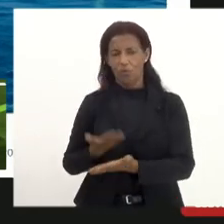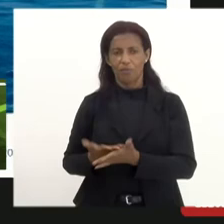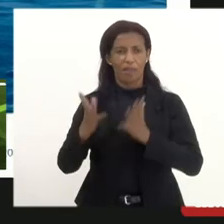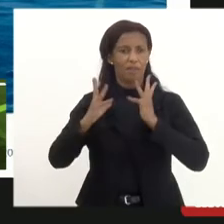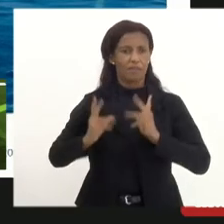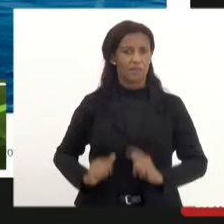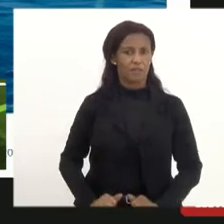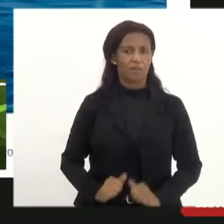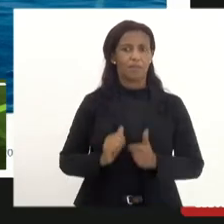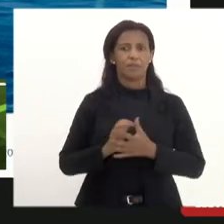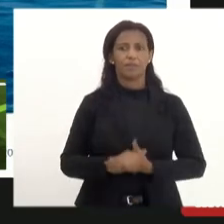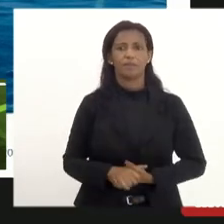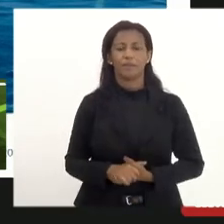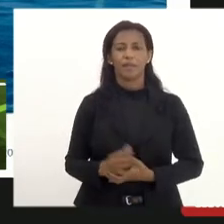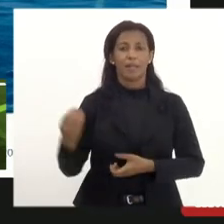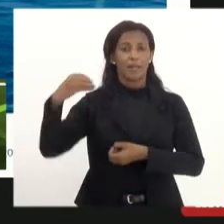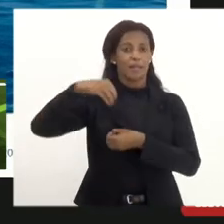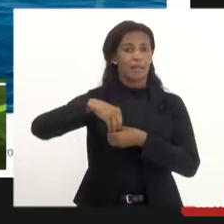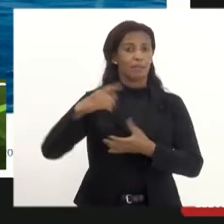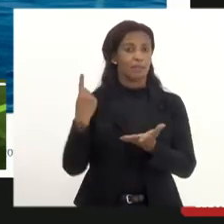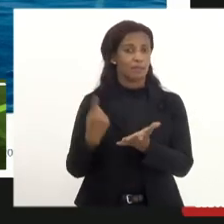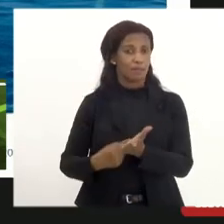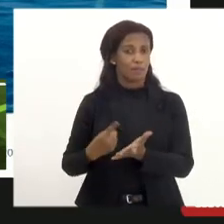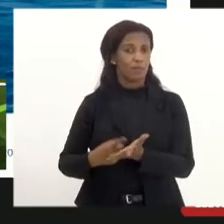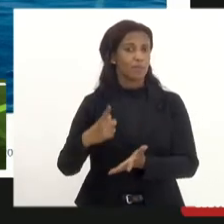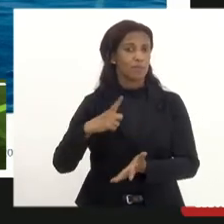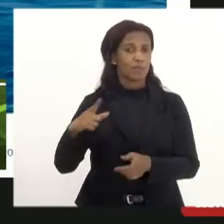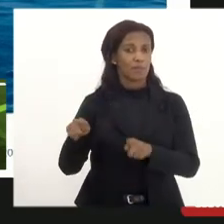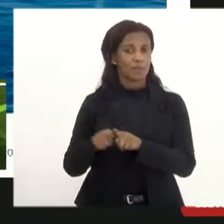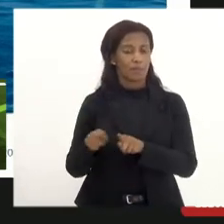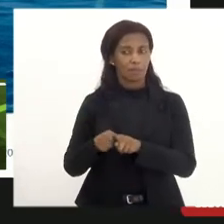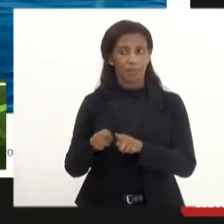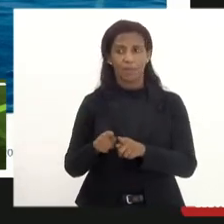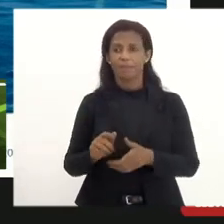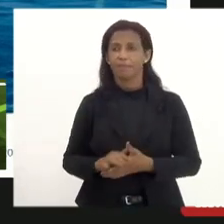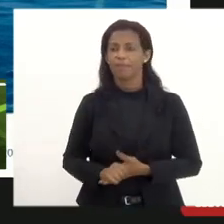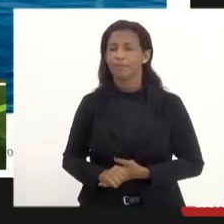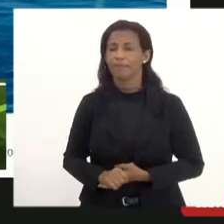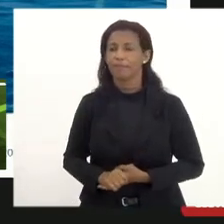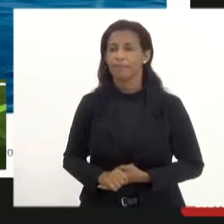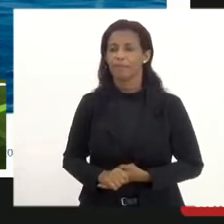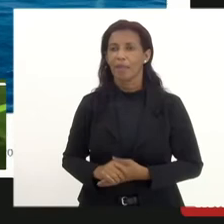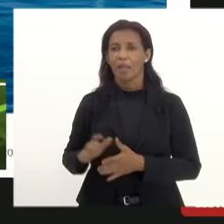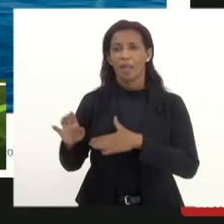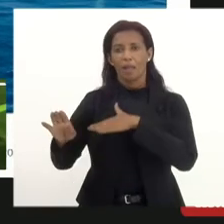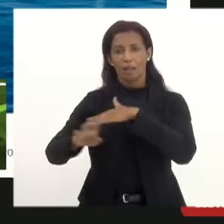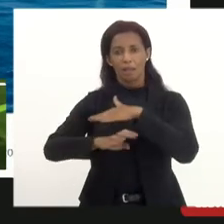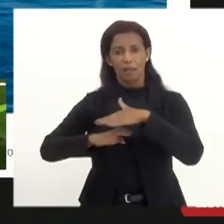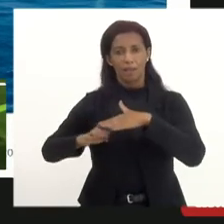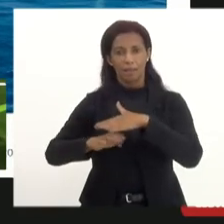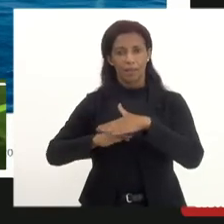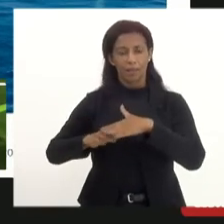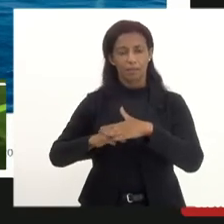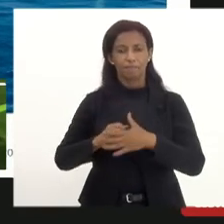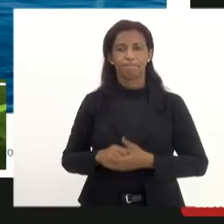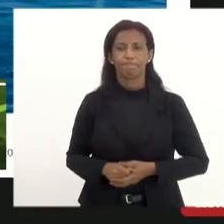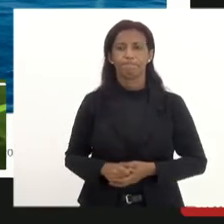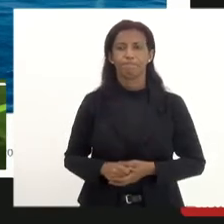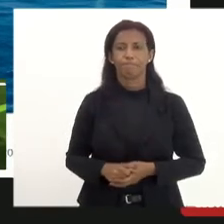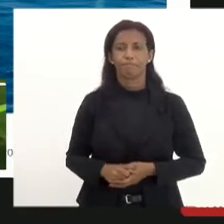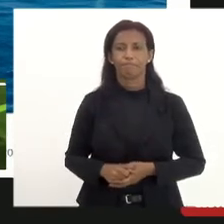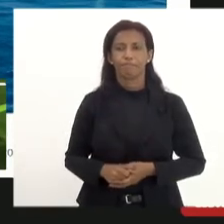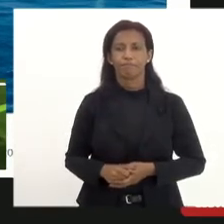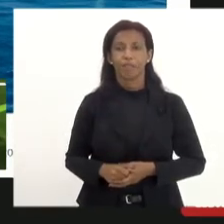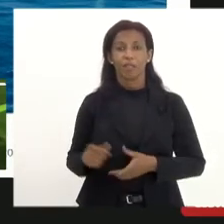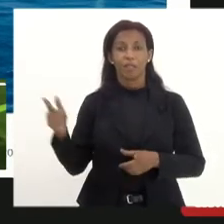limpas. Dentro desse compromisso, existe também uma ambição da empresa, uma ambição climática, que é